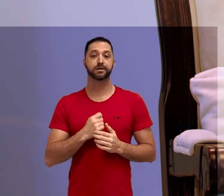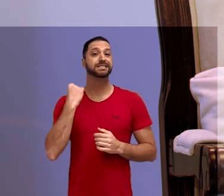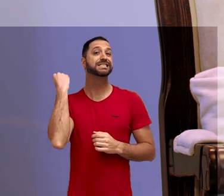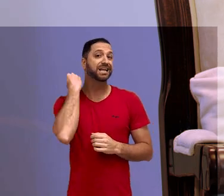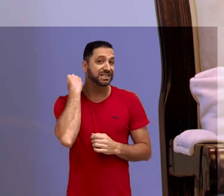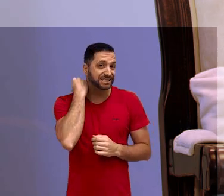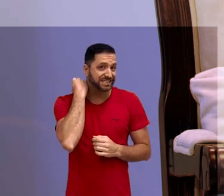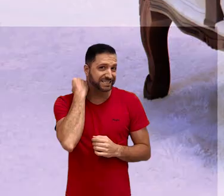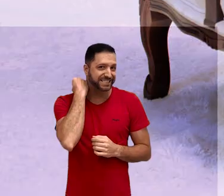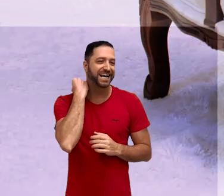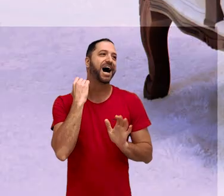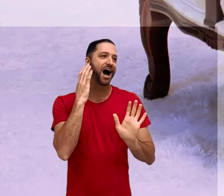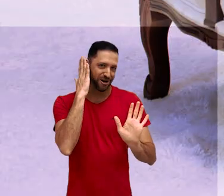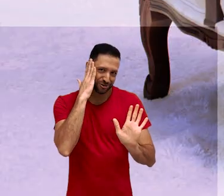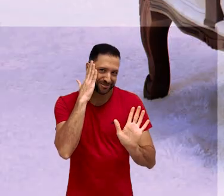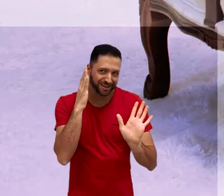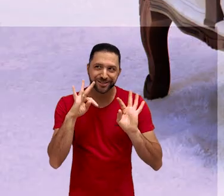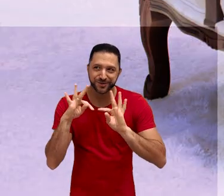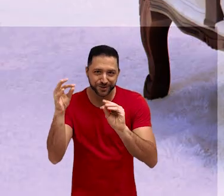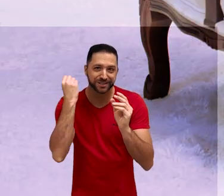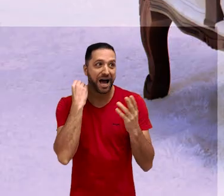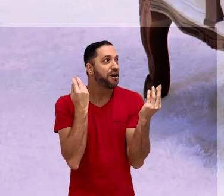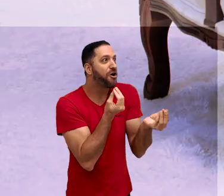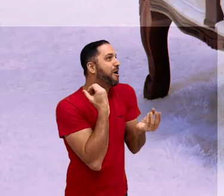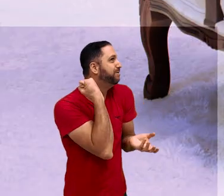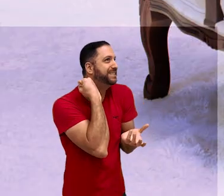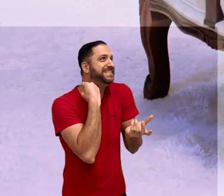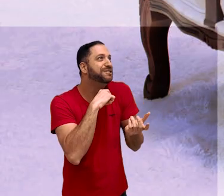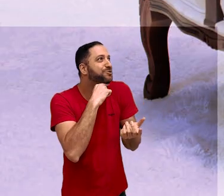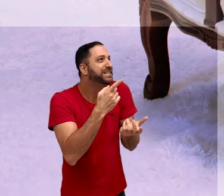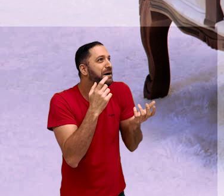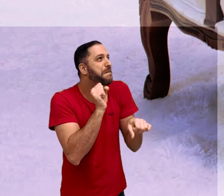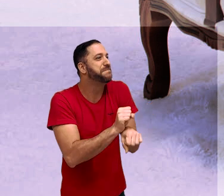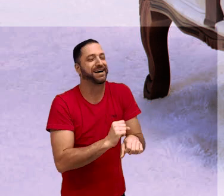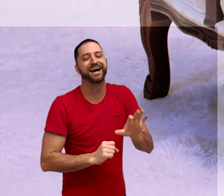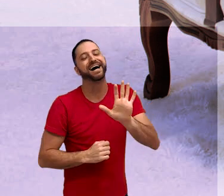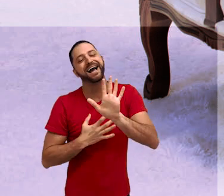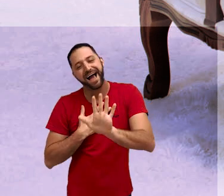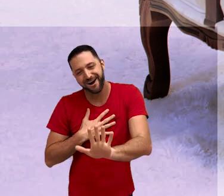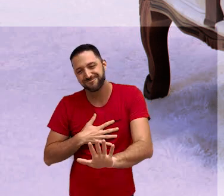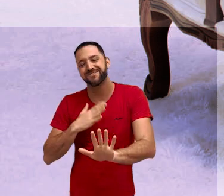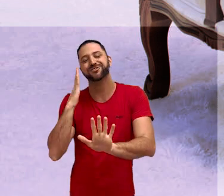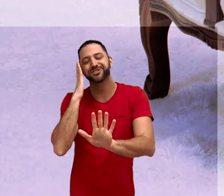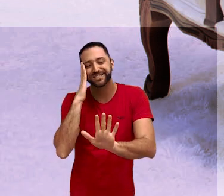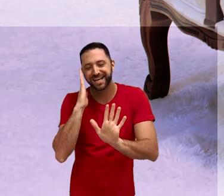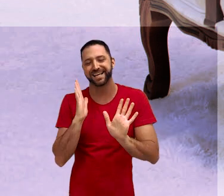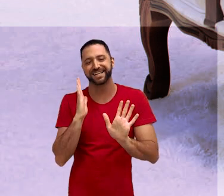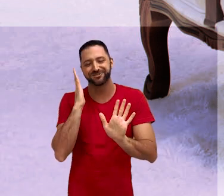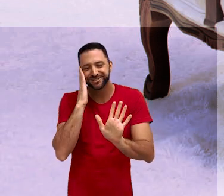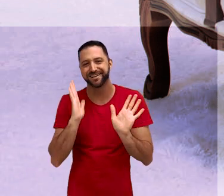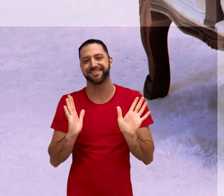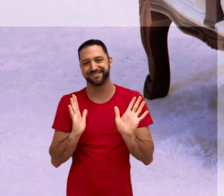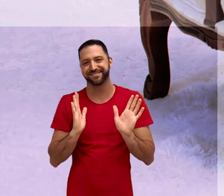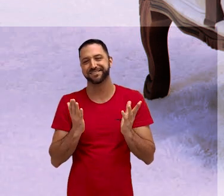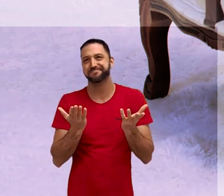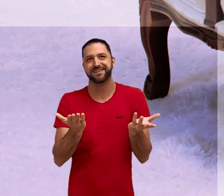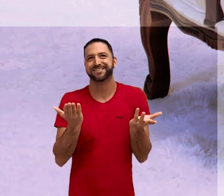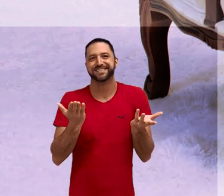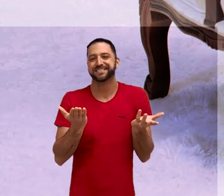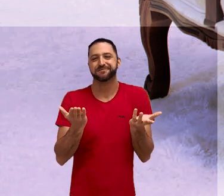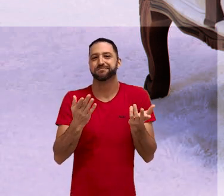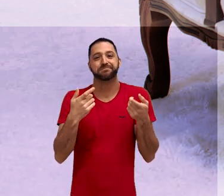não ser sedentária. Estresse, eu sei que todas nós vivemos num modelo de vida. Eu não quero que você, como que eu vou